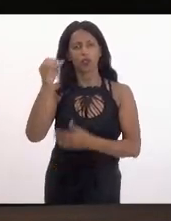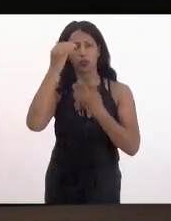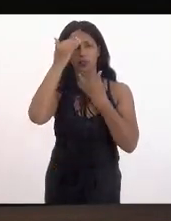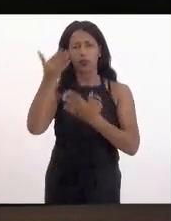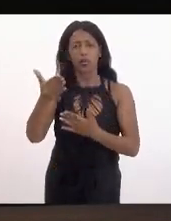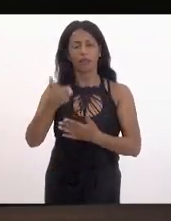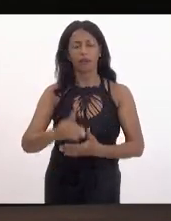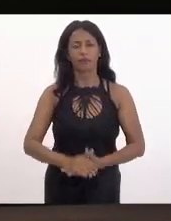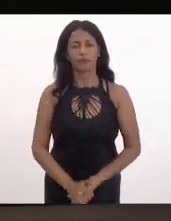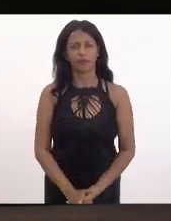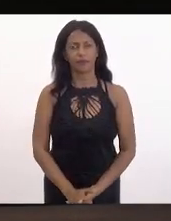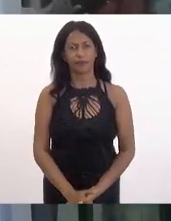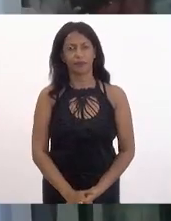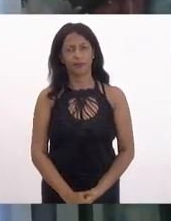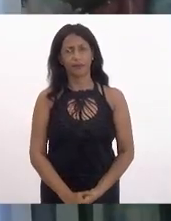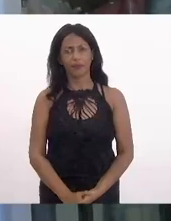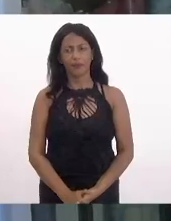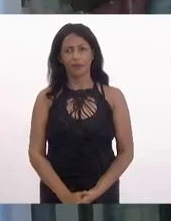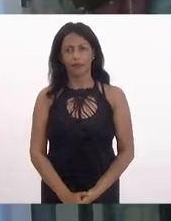obrigado